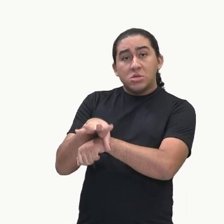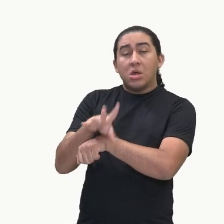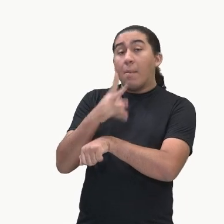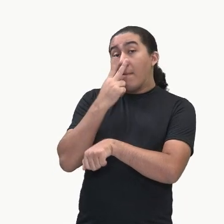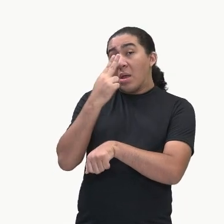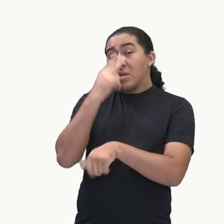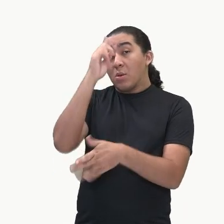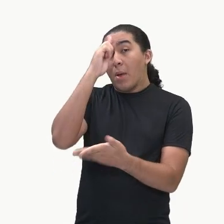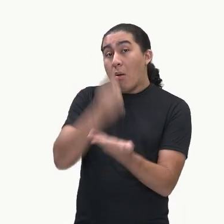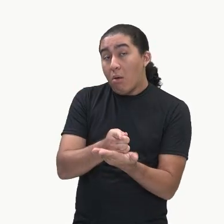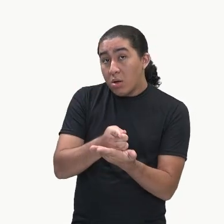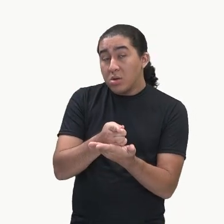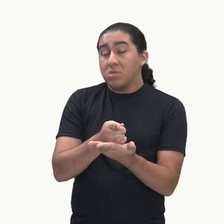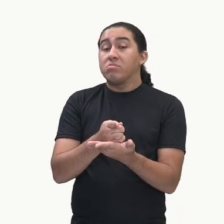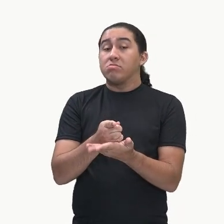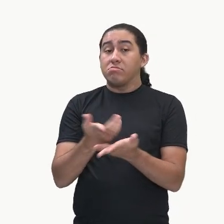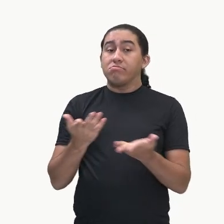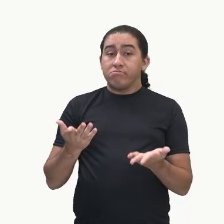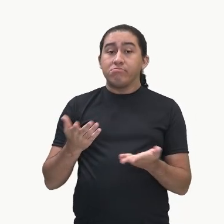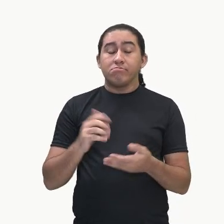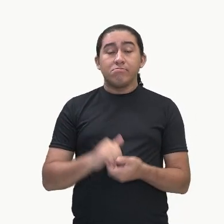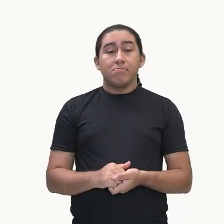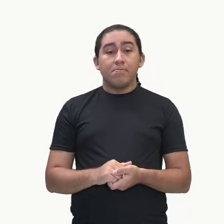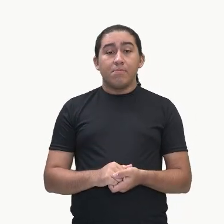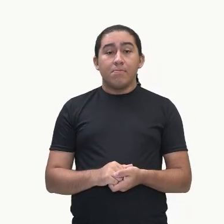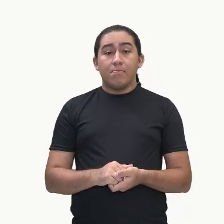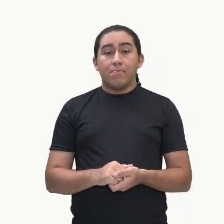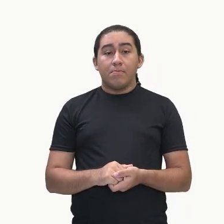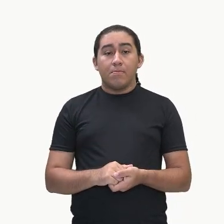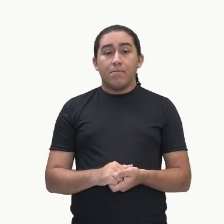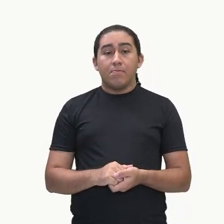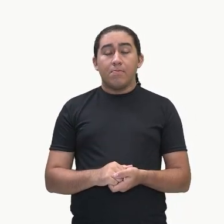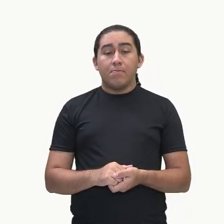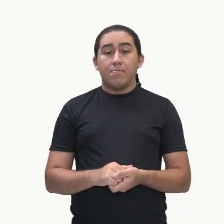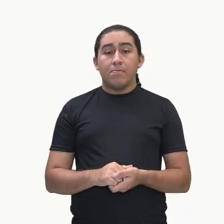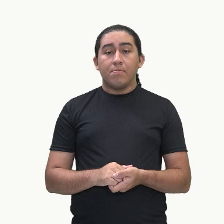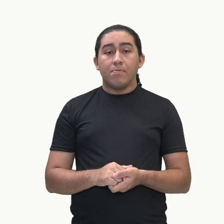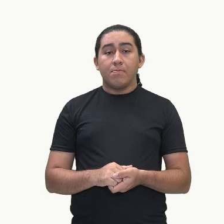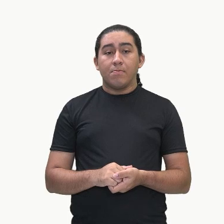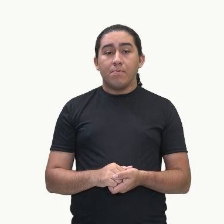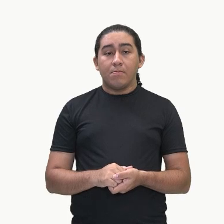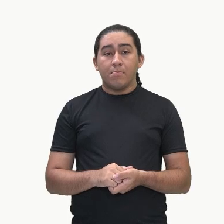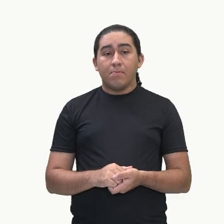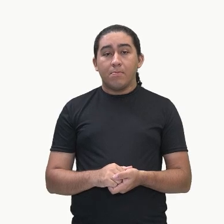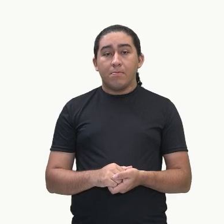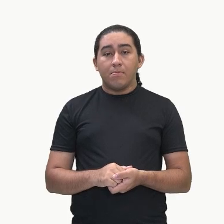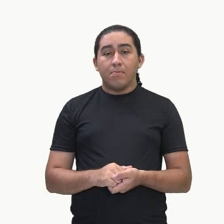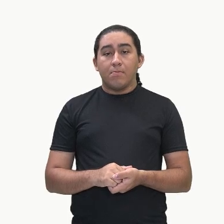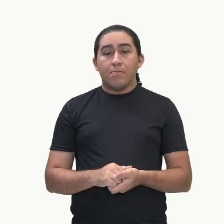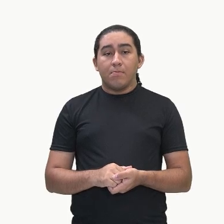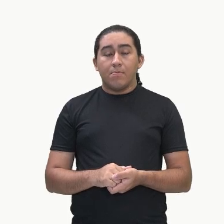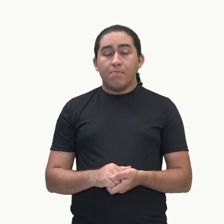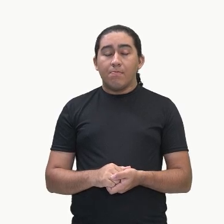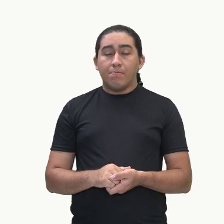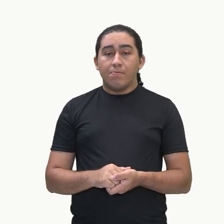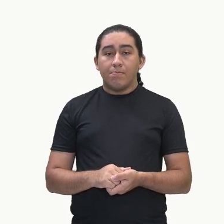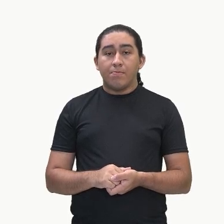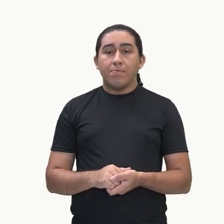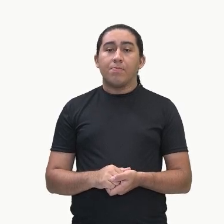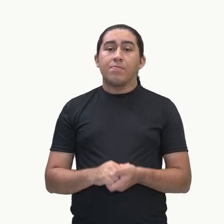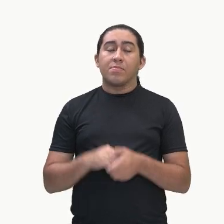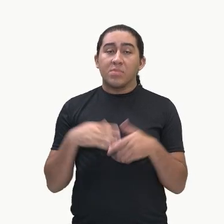ordem. Forre isso, né? Então, forre o fundo de um copo descartável com algodão